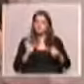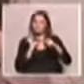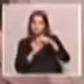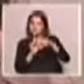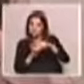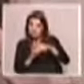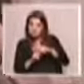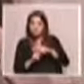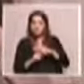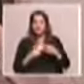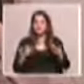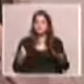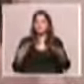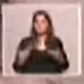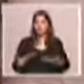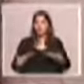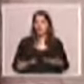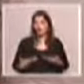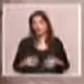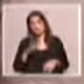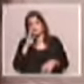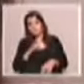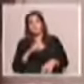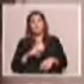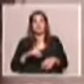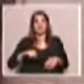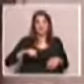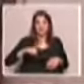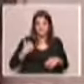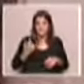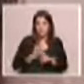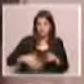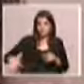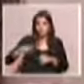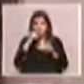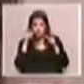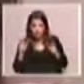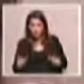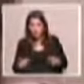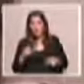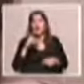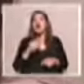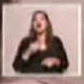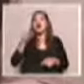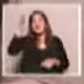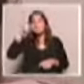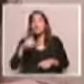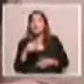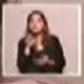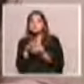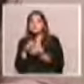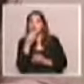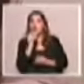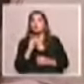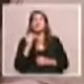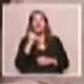positiva. E hoje em dia, controlando os pastos, controlando a fonte de alimentação do animal, nós conseguimos ter leites